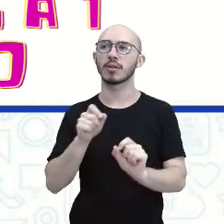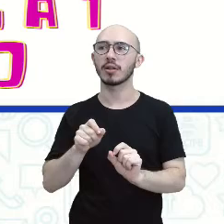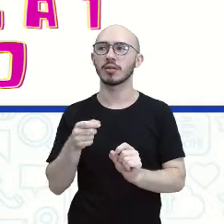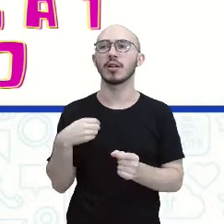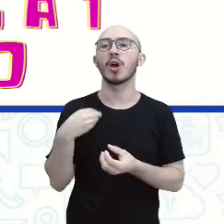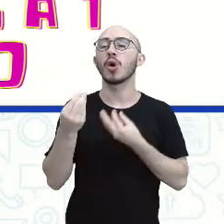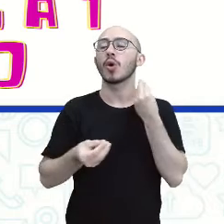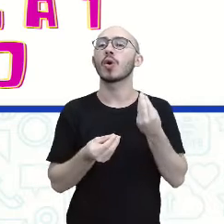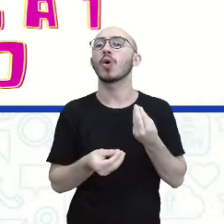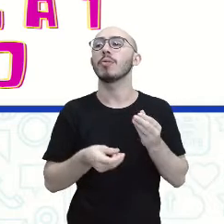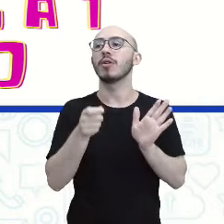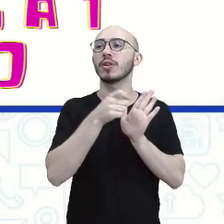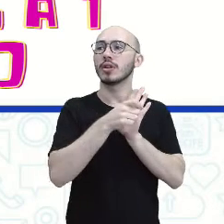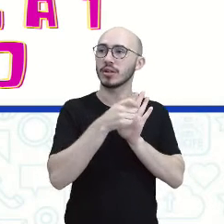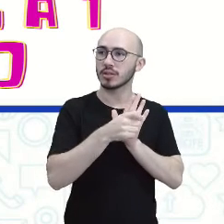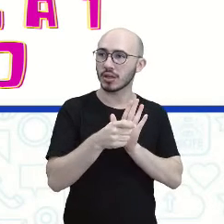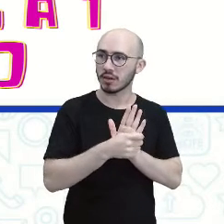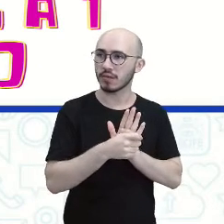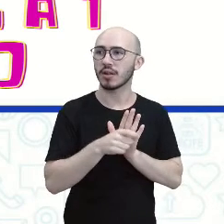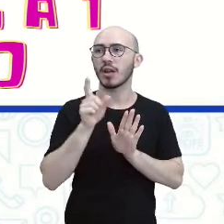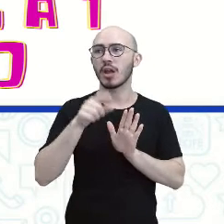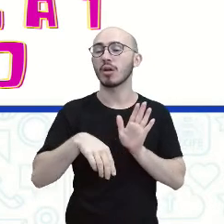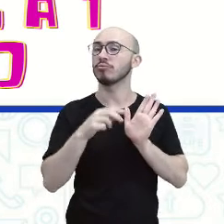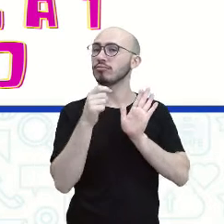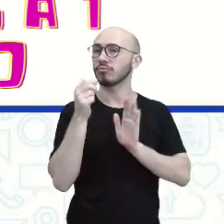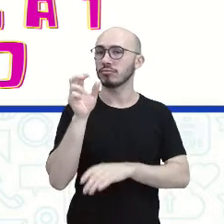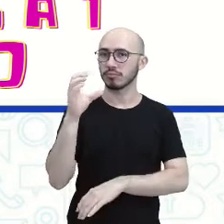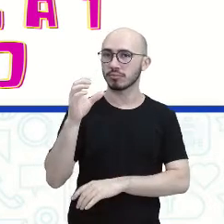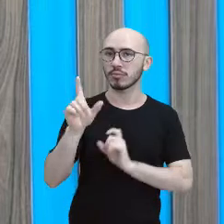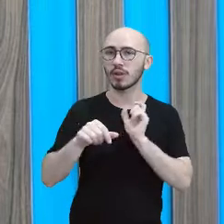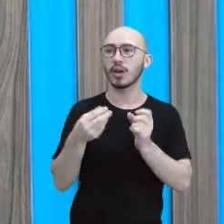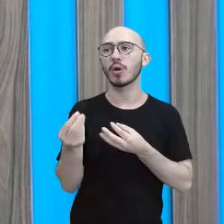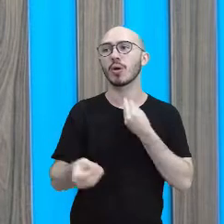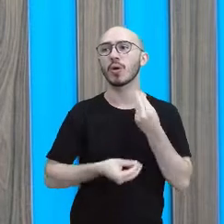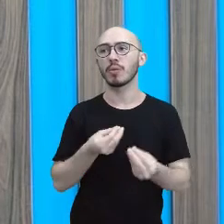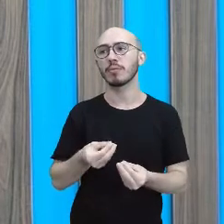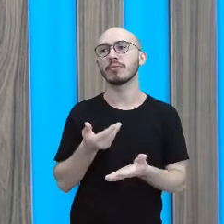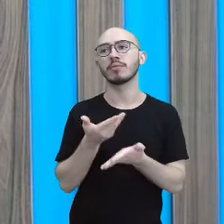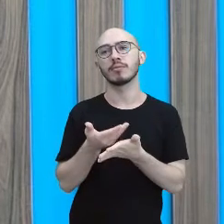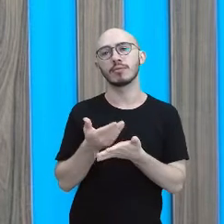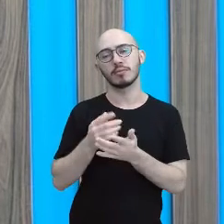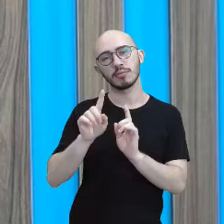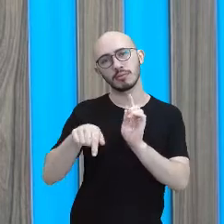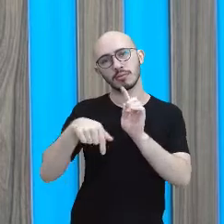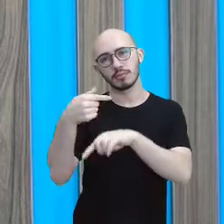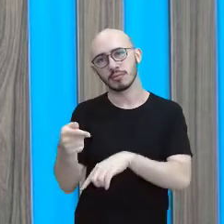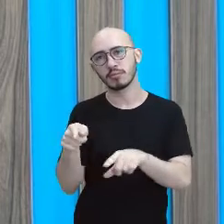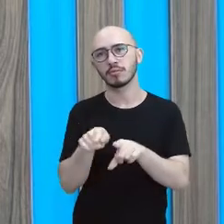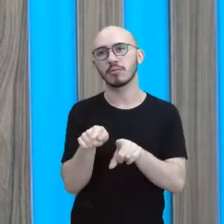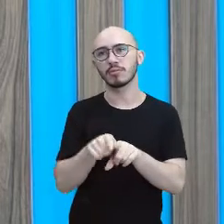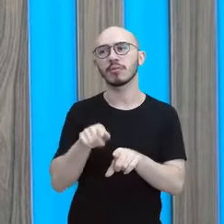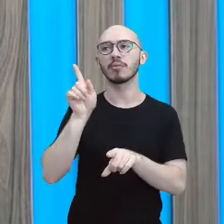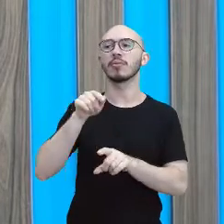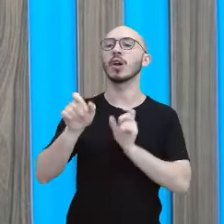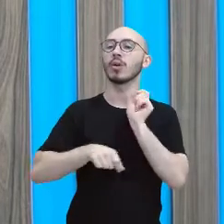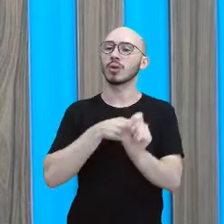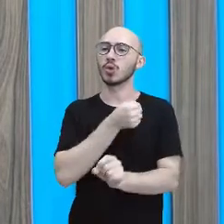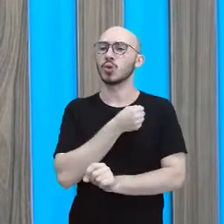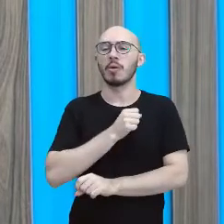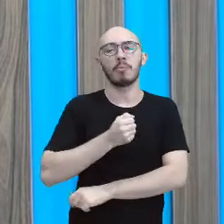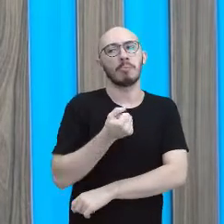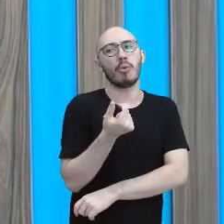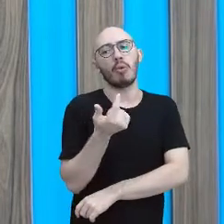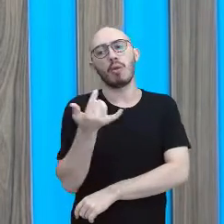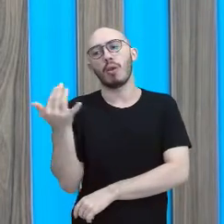maneira de escrever em notação científica vai ser justamente o que a gente vai ver a partir da próxima aula, que é pegar esse número muito